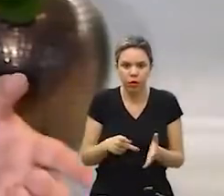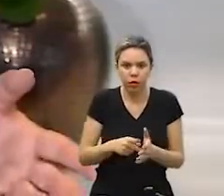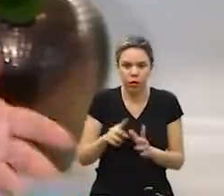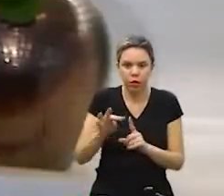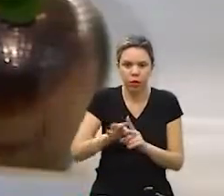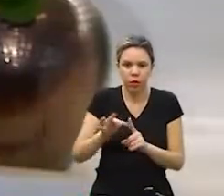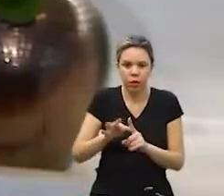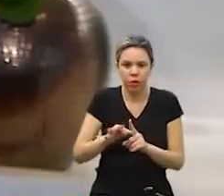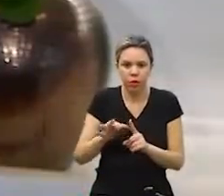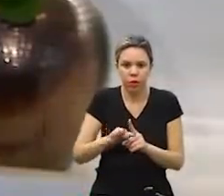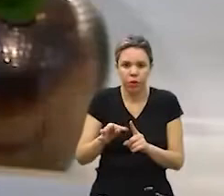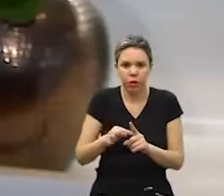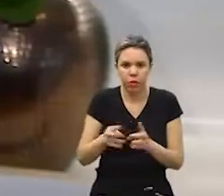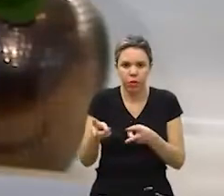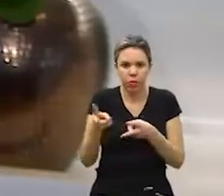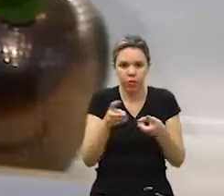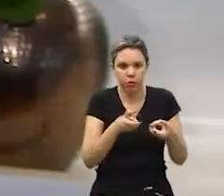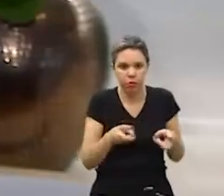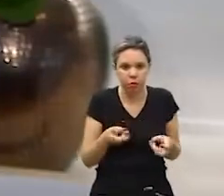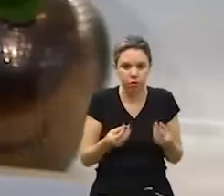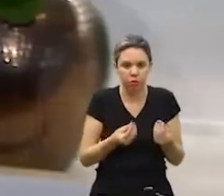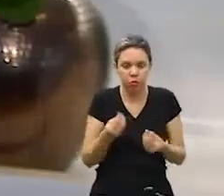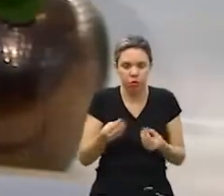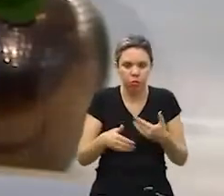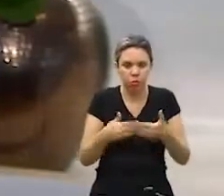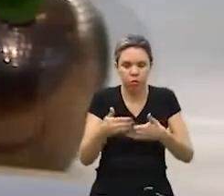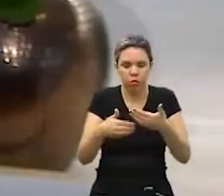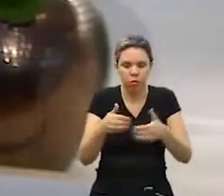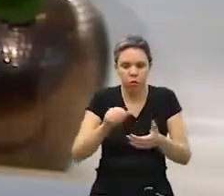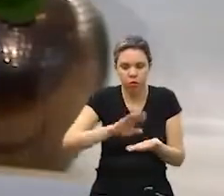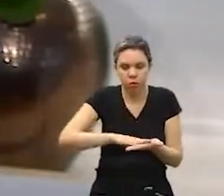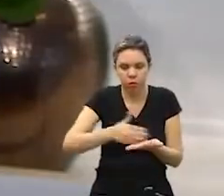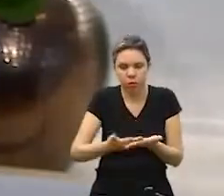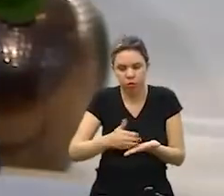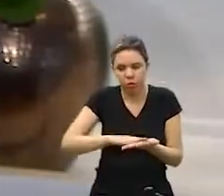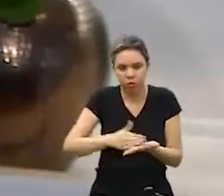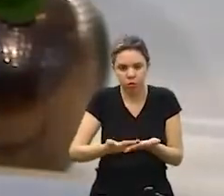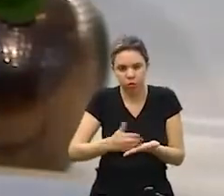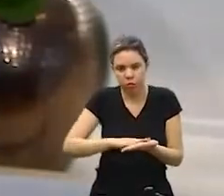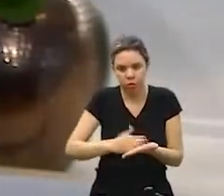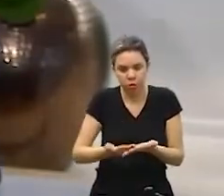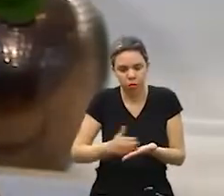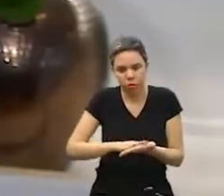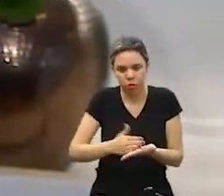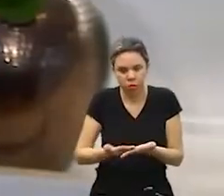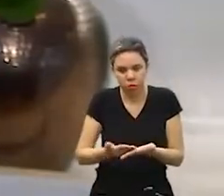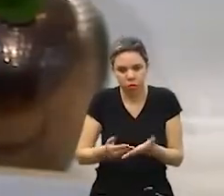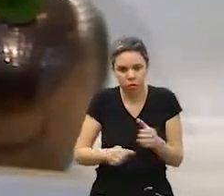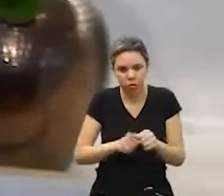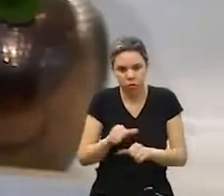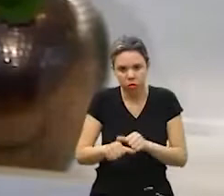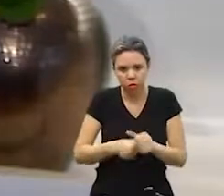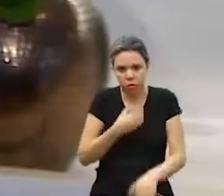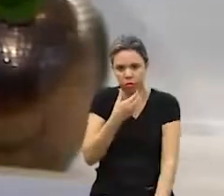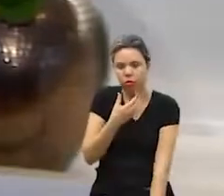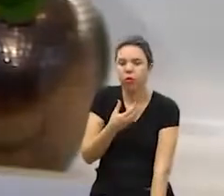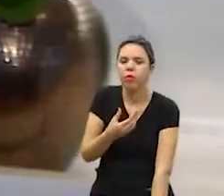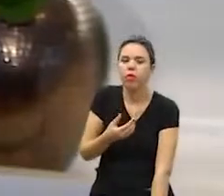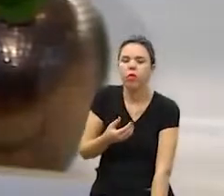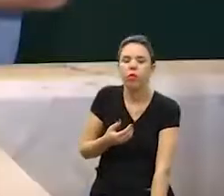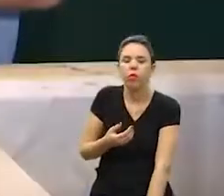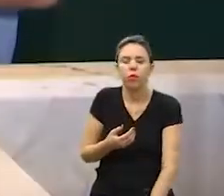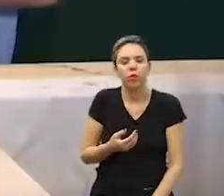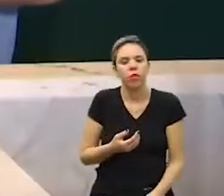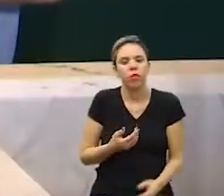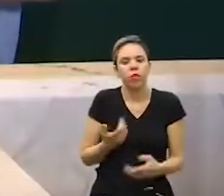menor temperatura e vou olhando lá pra ver como que tá o processo, vai virando. Se ela começou a dar uma tostadinha de um lado, já vira a frutinha do outro